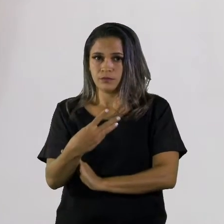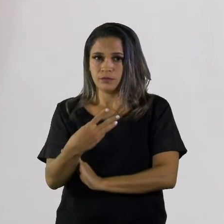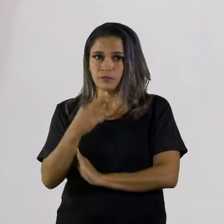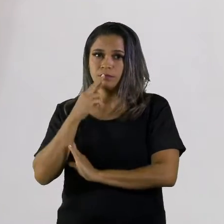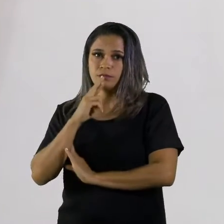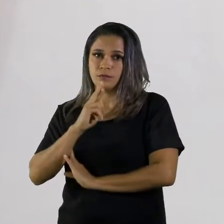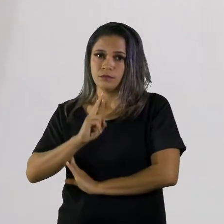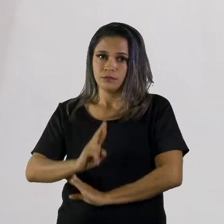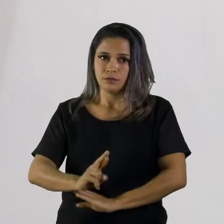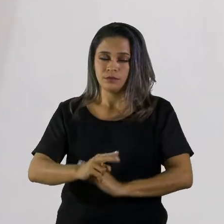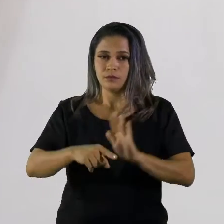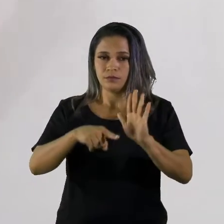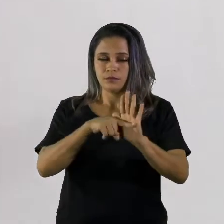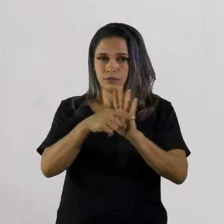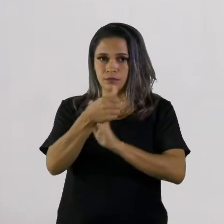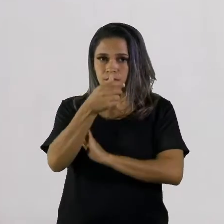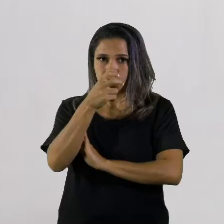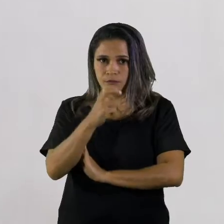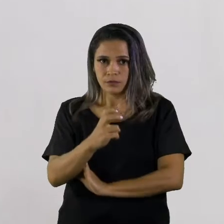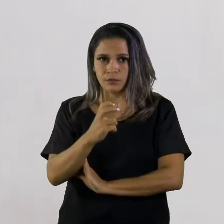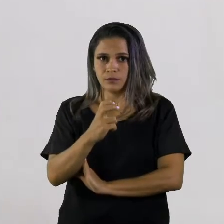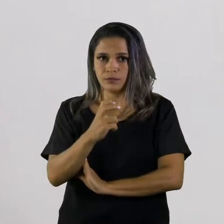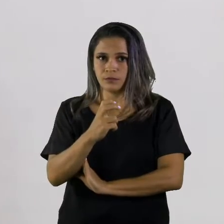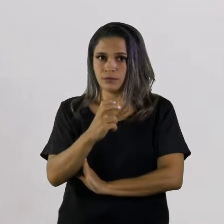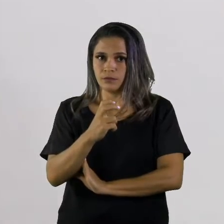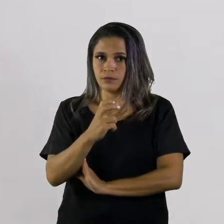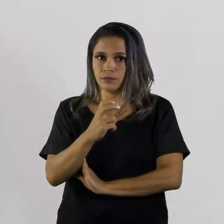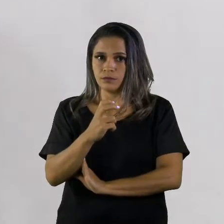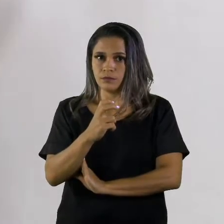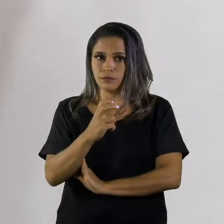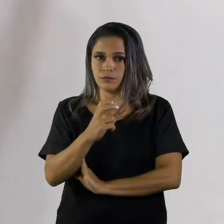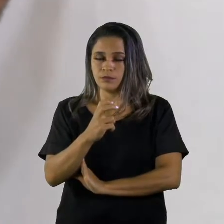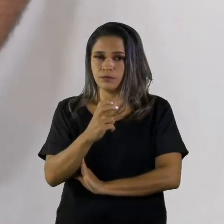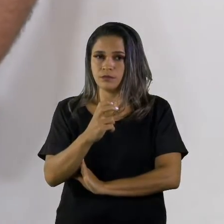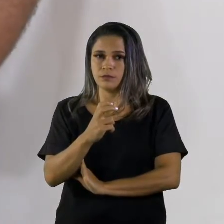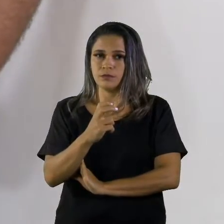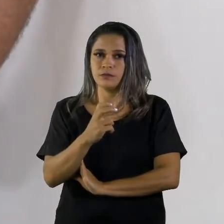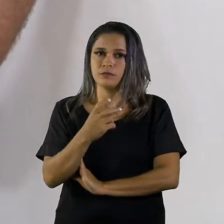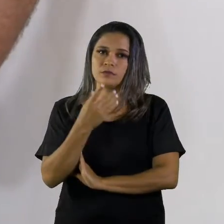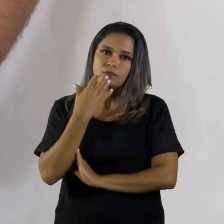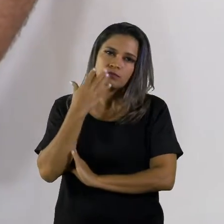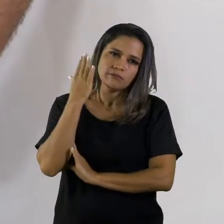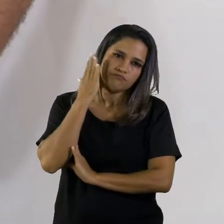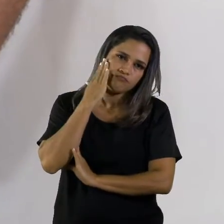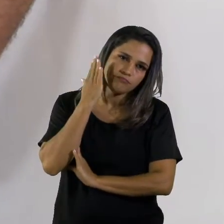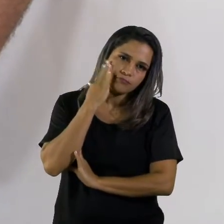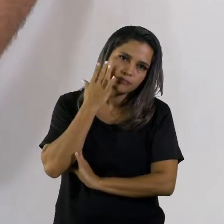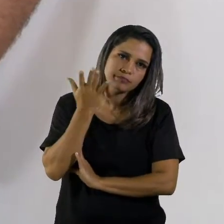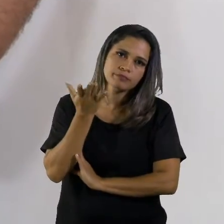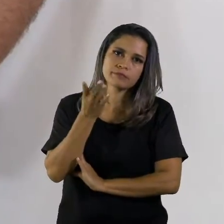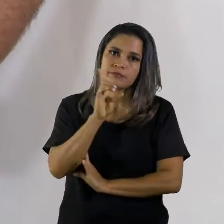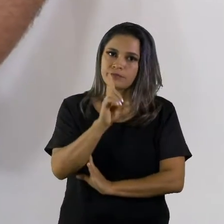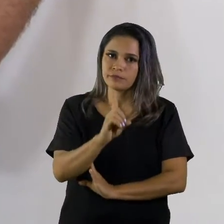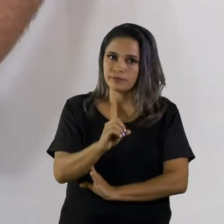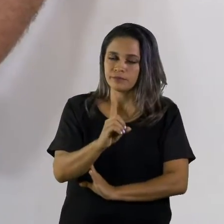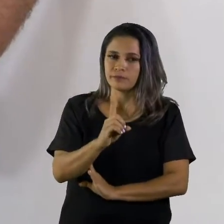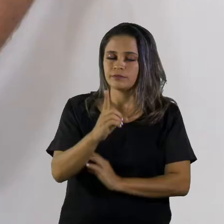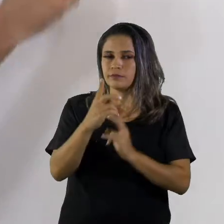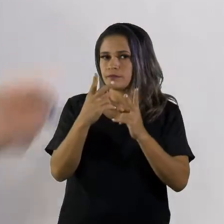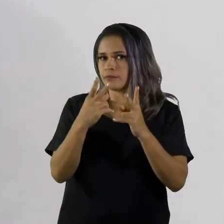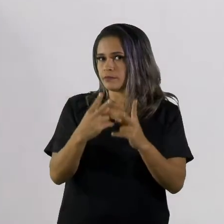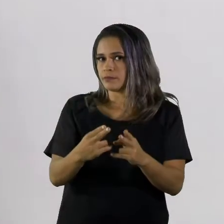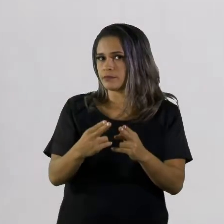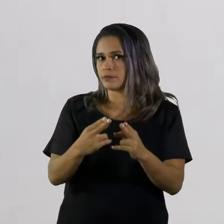em menos 15. Obviamente, a gente sabe que esse D tem que ser igual